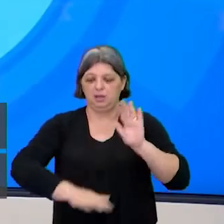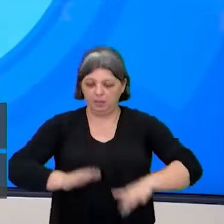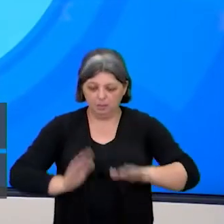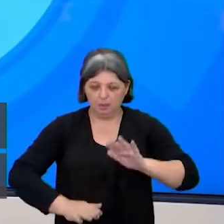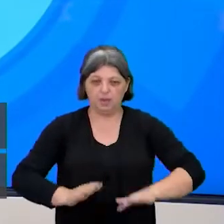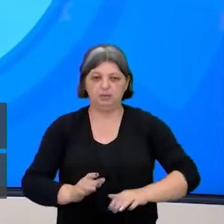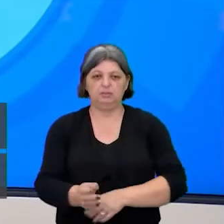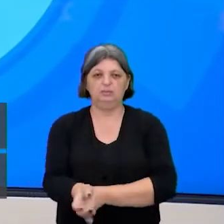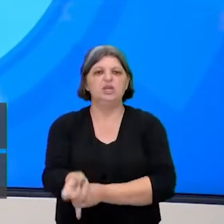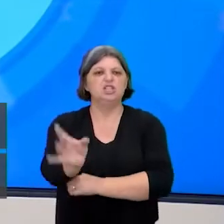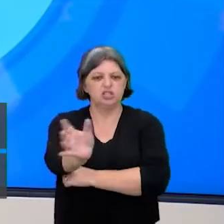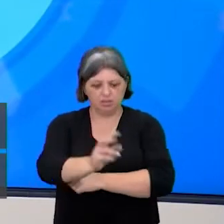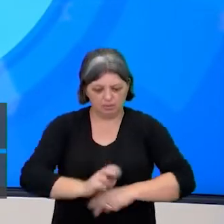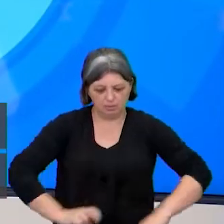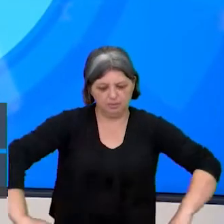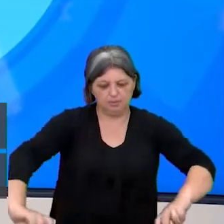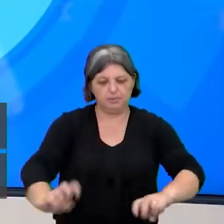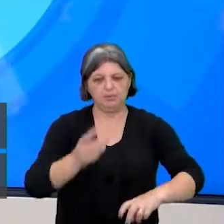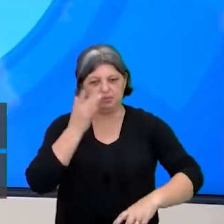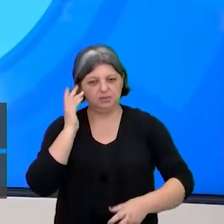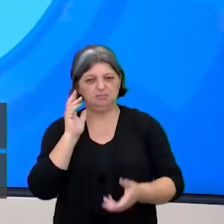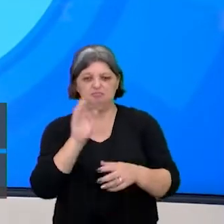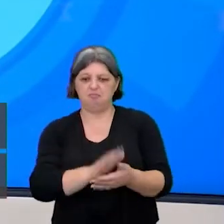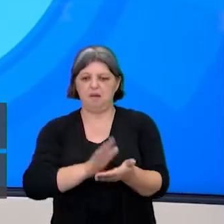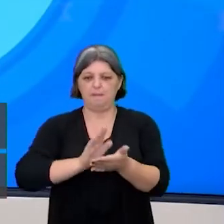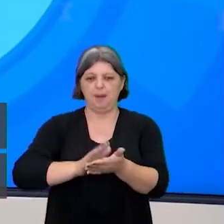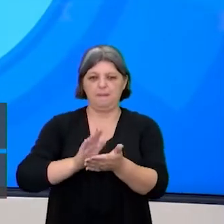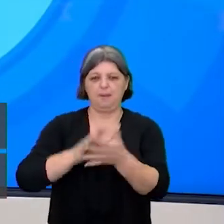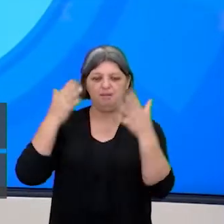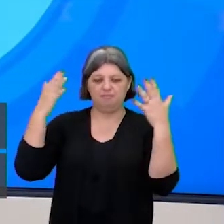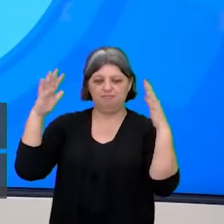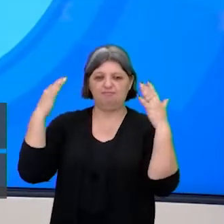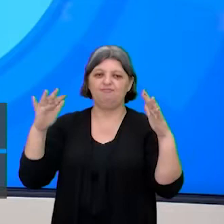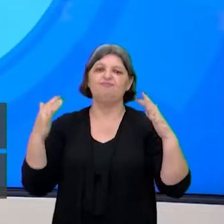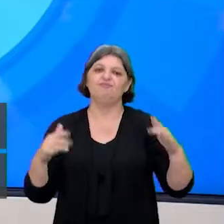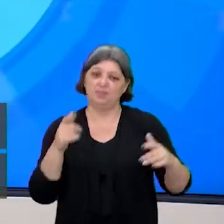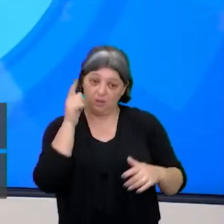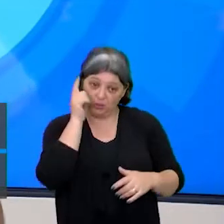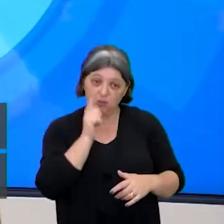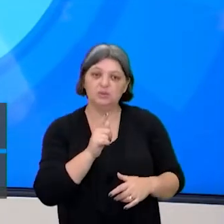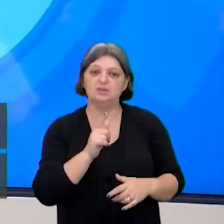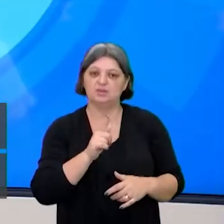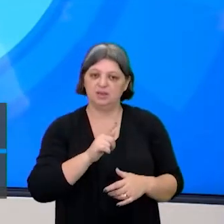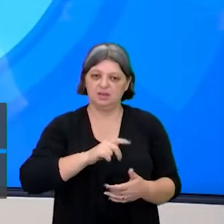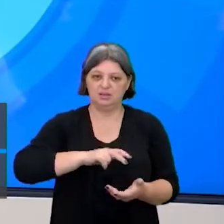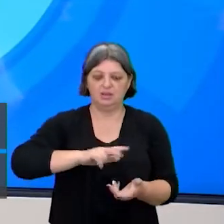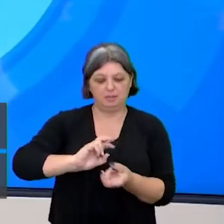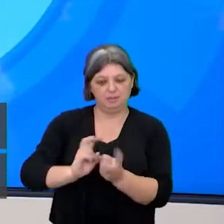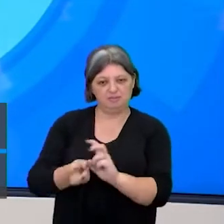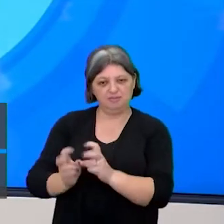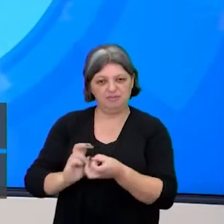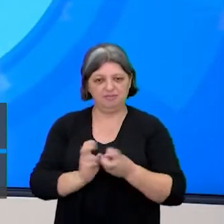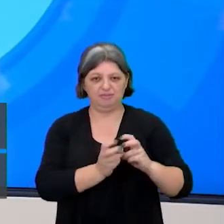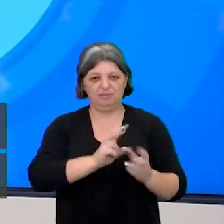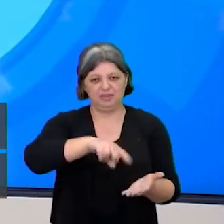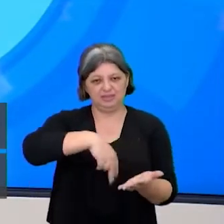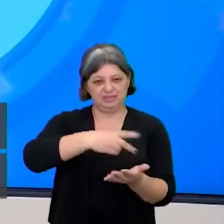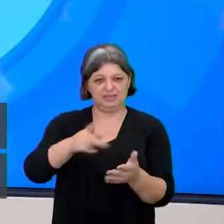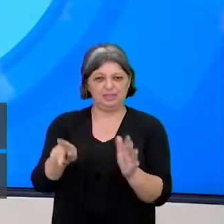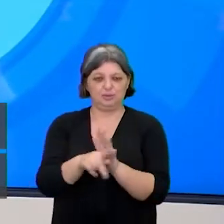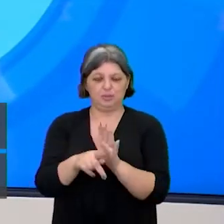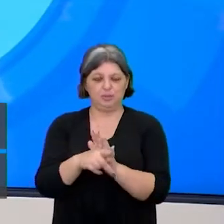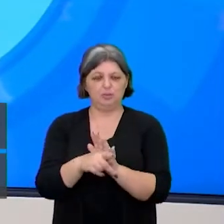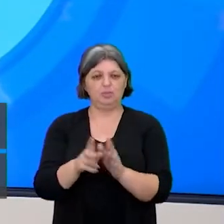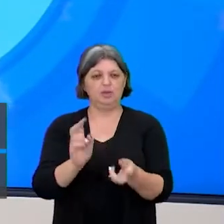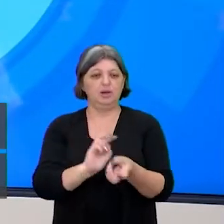uma roda, pessoas dispostas e palmas ali, consegue sair uma capoeira, um jogo. E quem você vai saber, né?